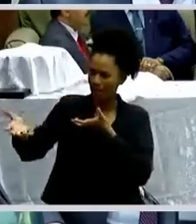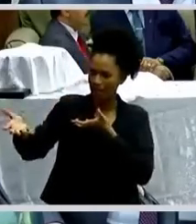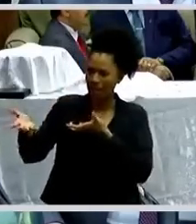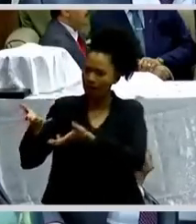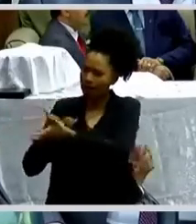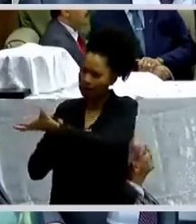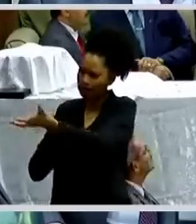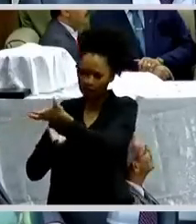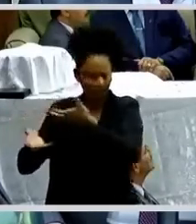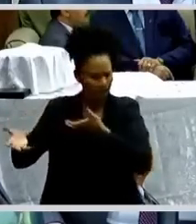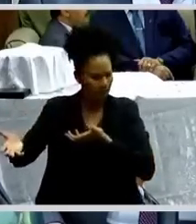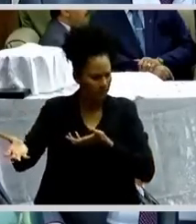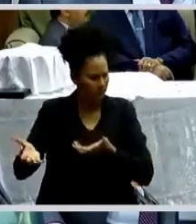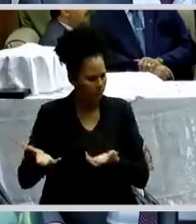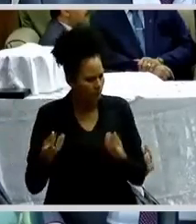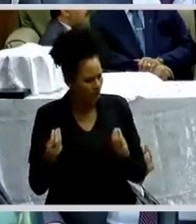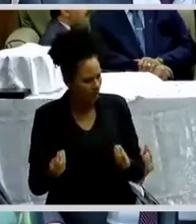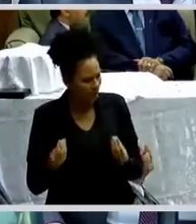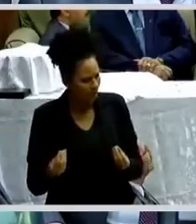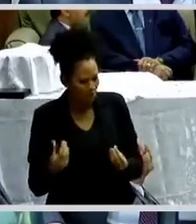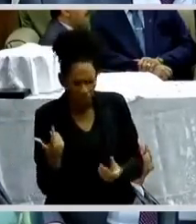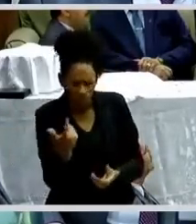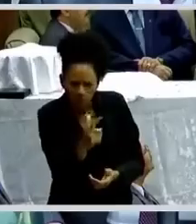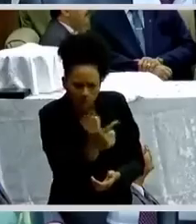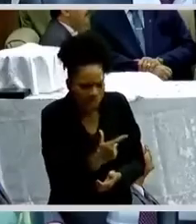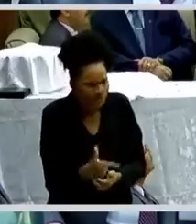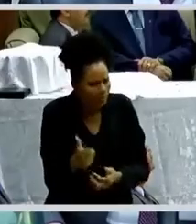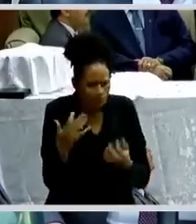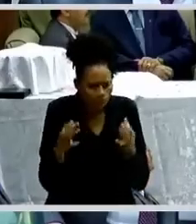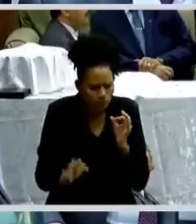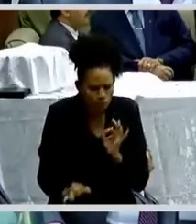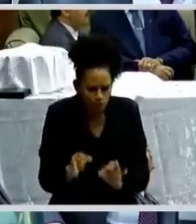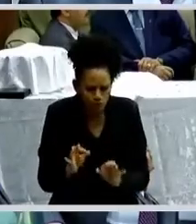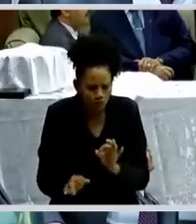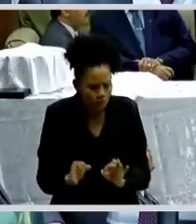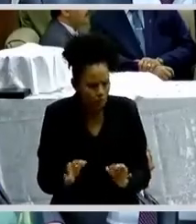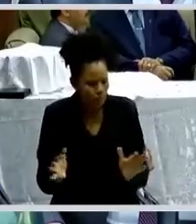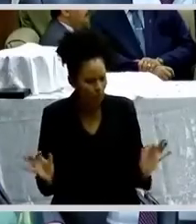cargo. Não havia mais justiça.